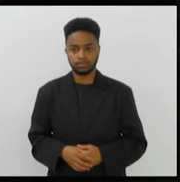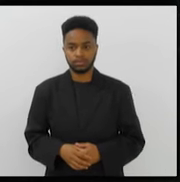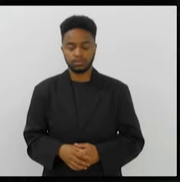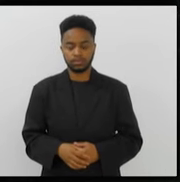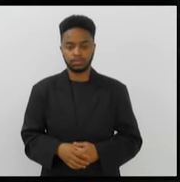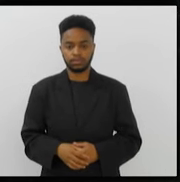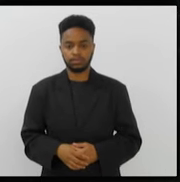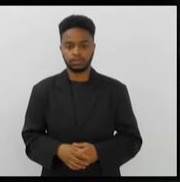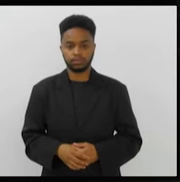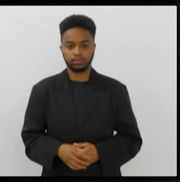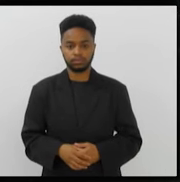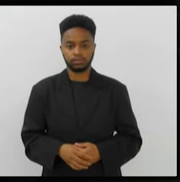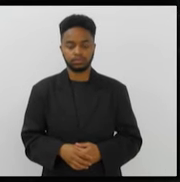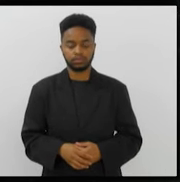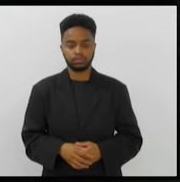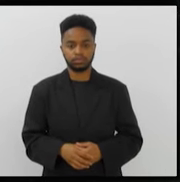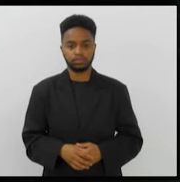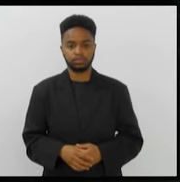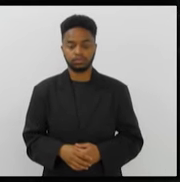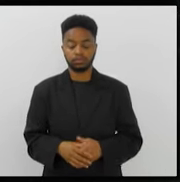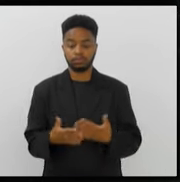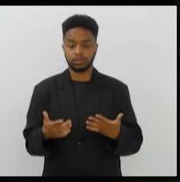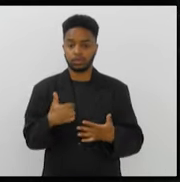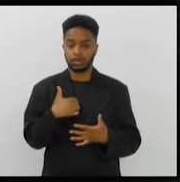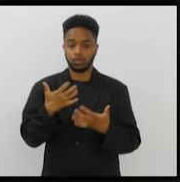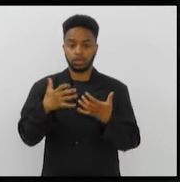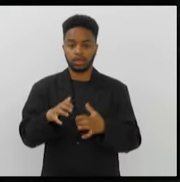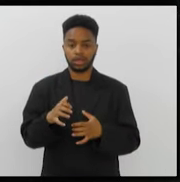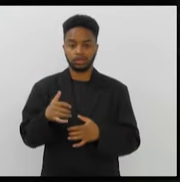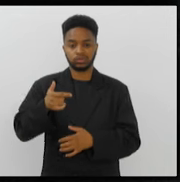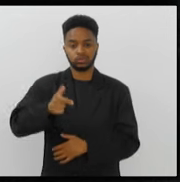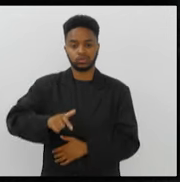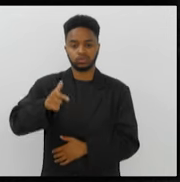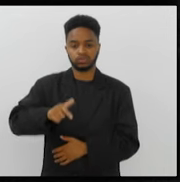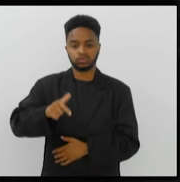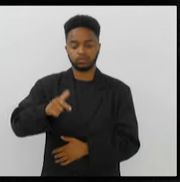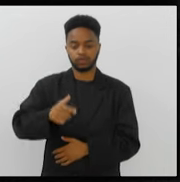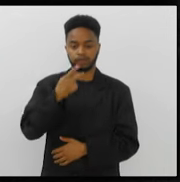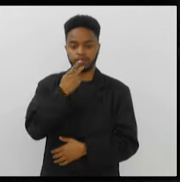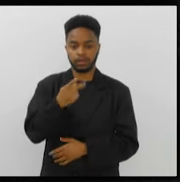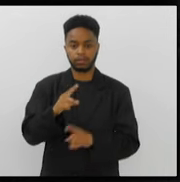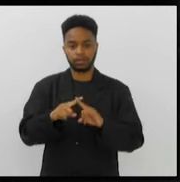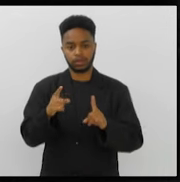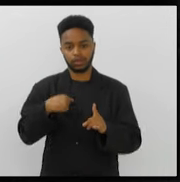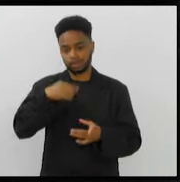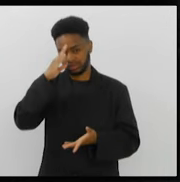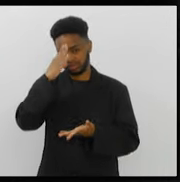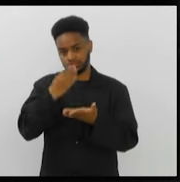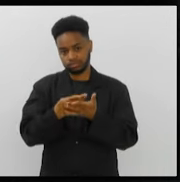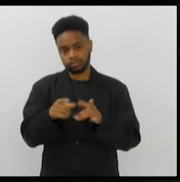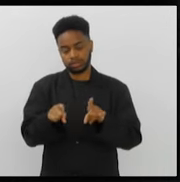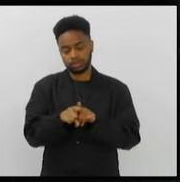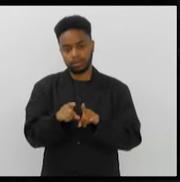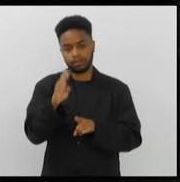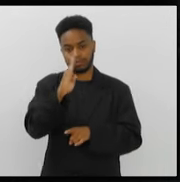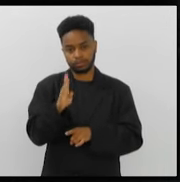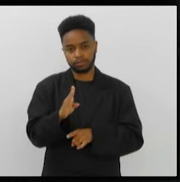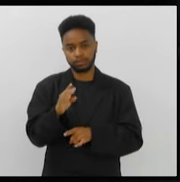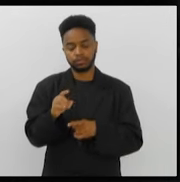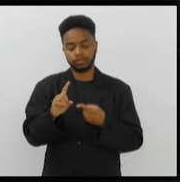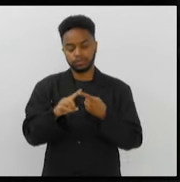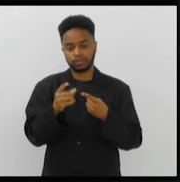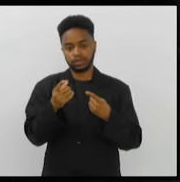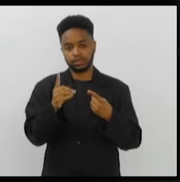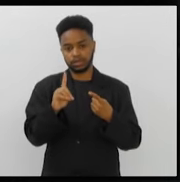E não sendo exaustivo, acredito que em todo o Brasil. A DPF